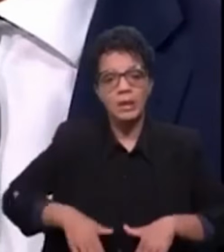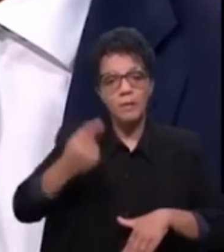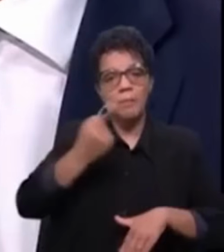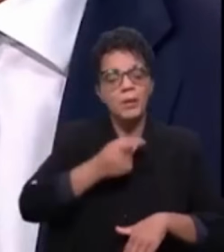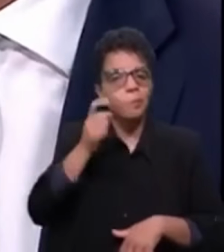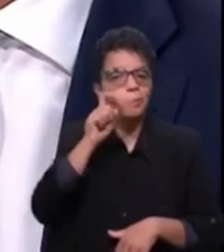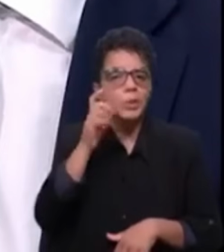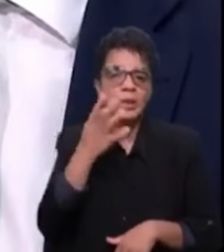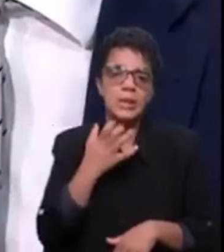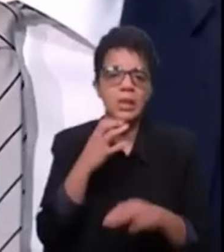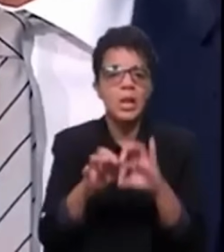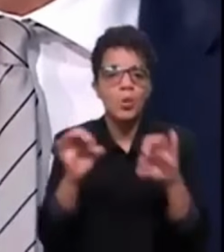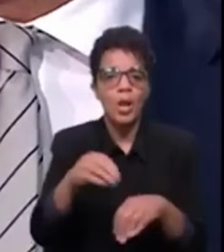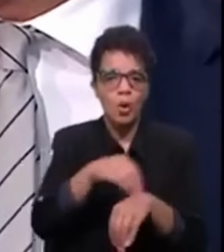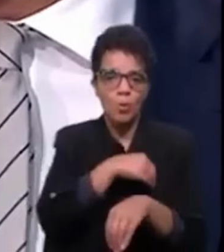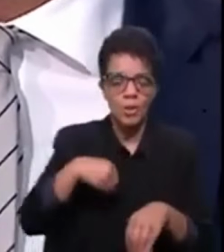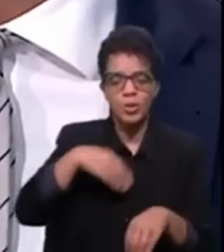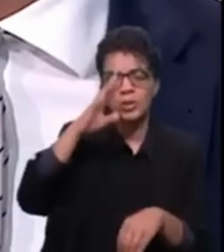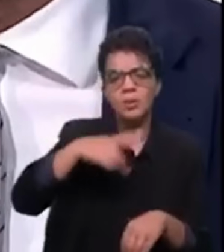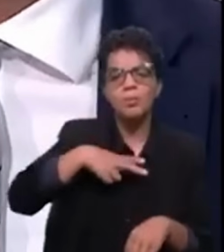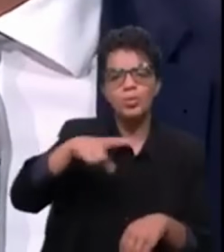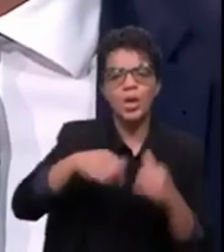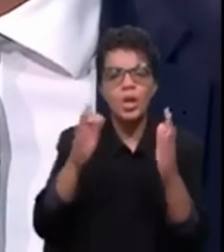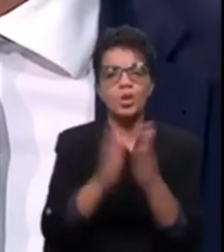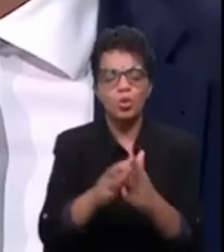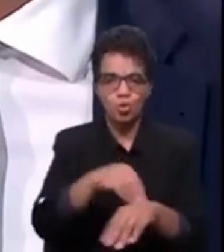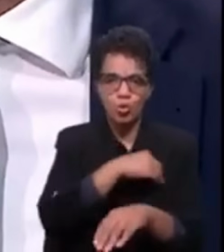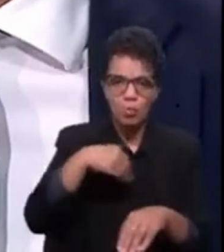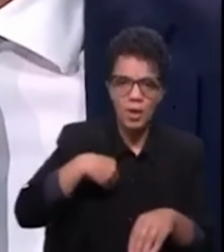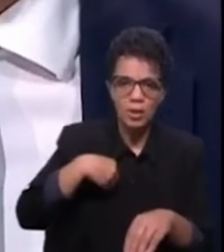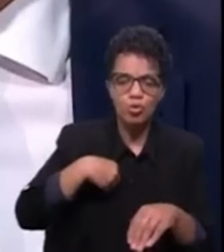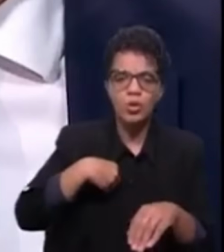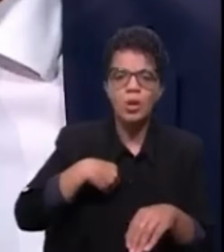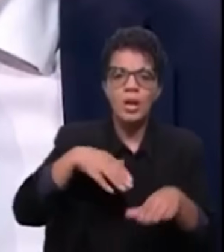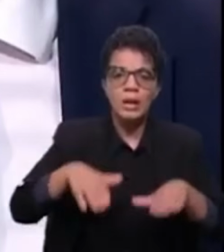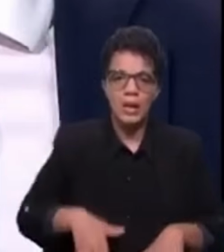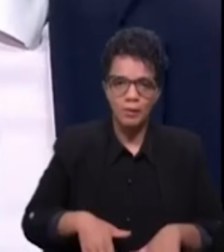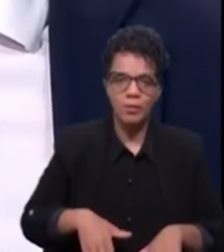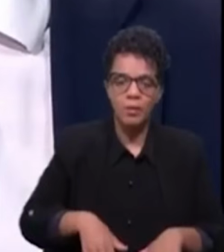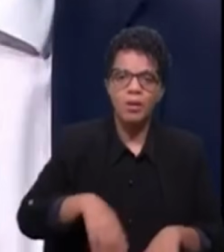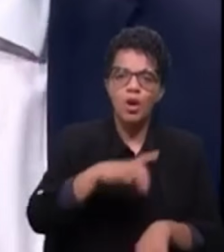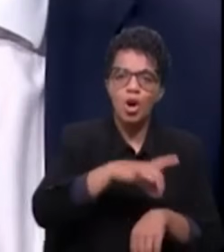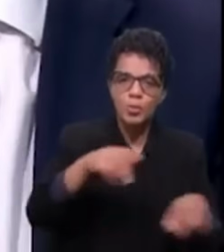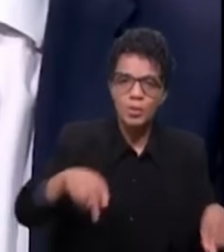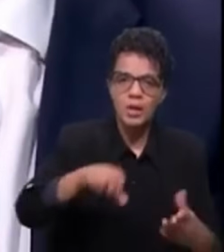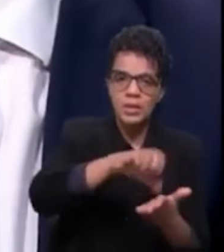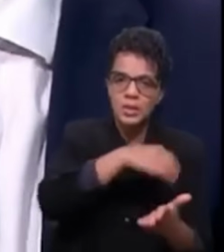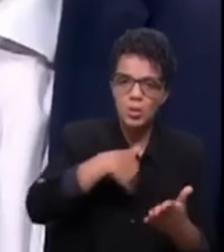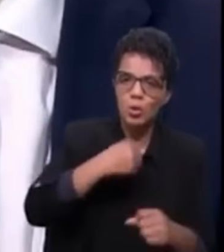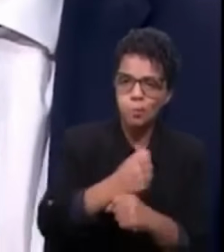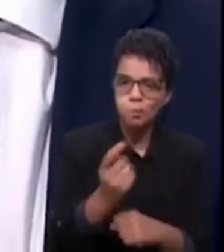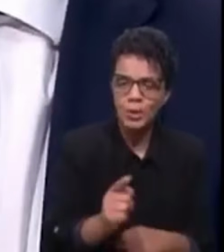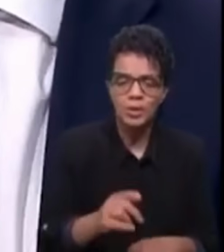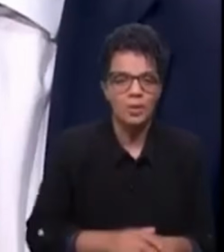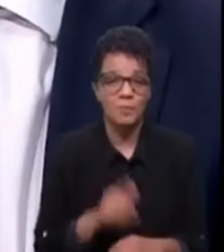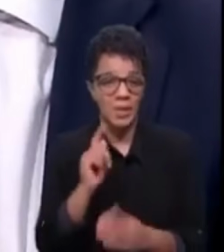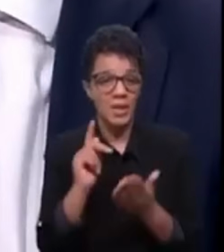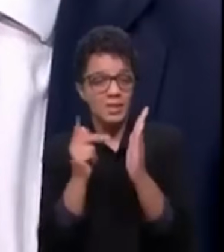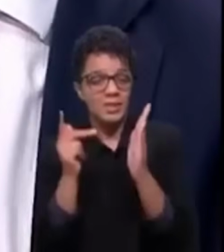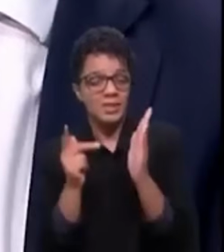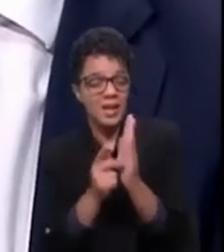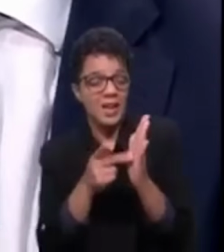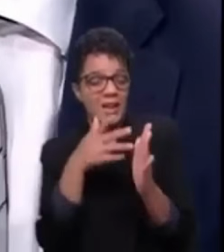garantir como aos médicos se todos os médicos do país falharem os hospitais funcionam os centros de saúde funcionam Claro que não sabe o que é isto isto é a técnica